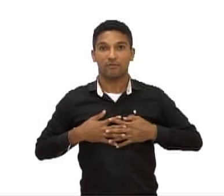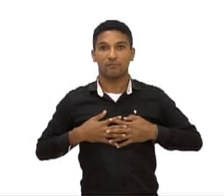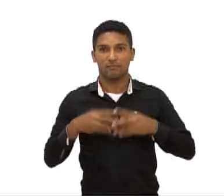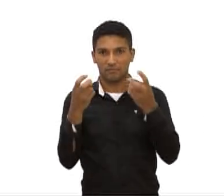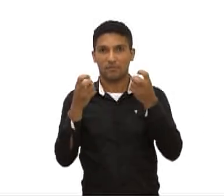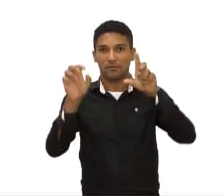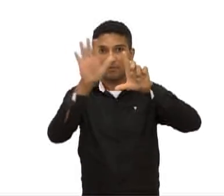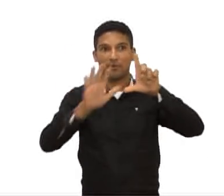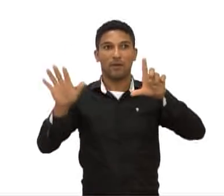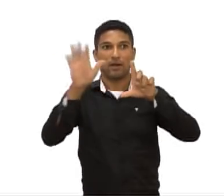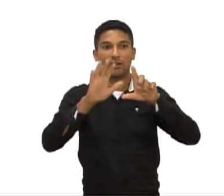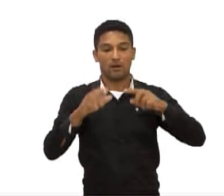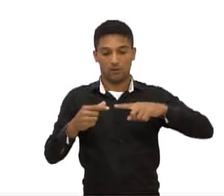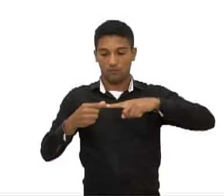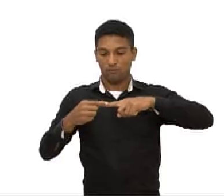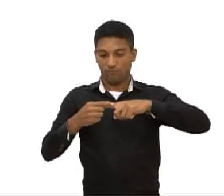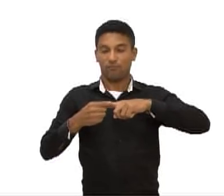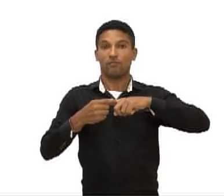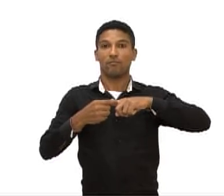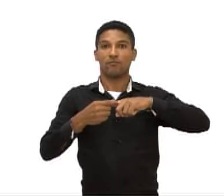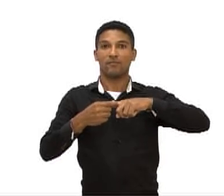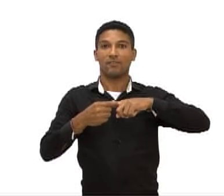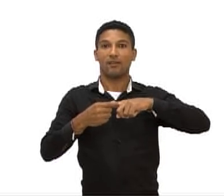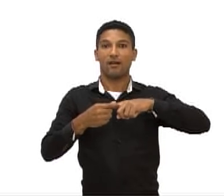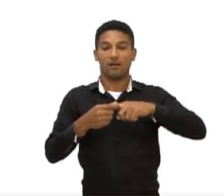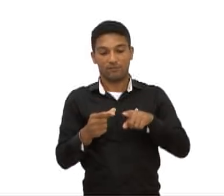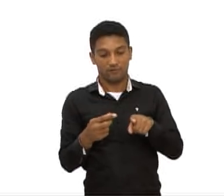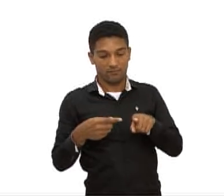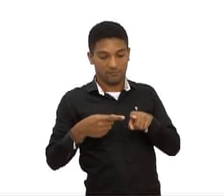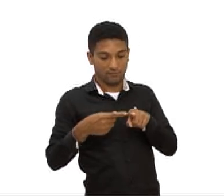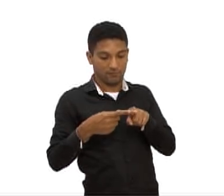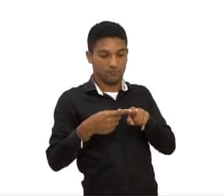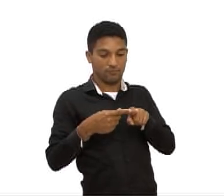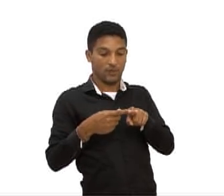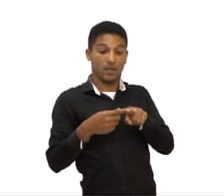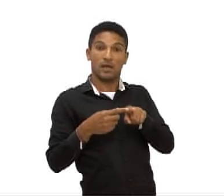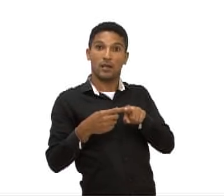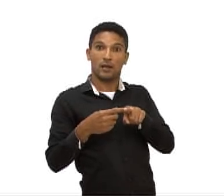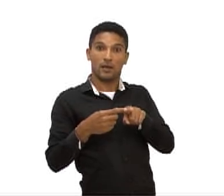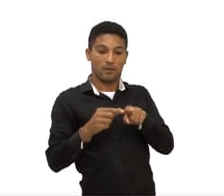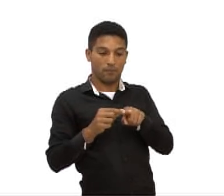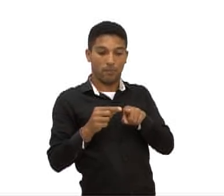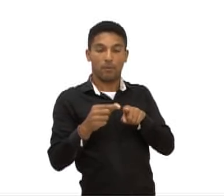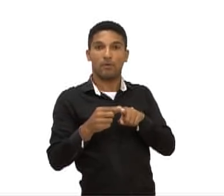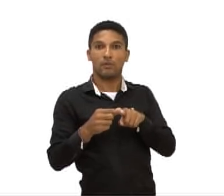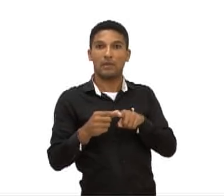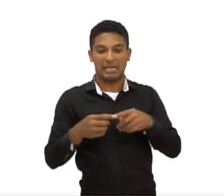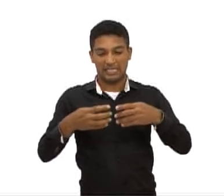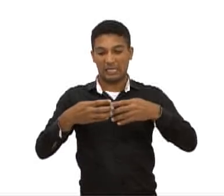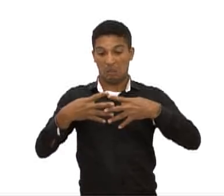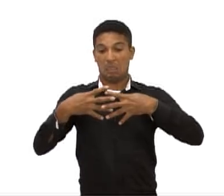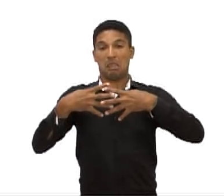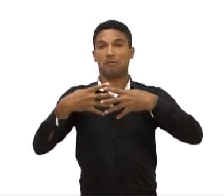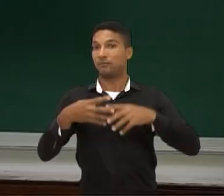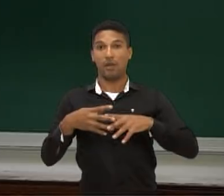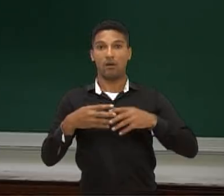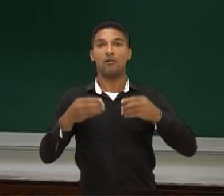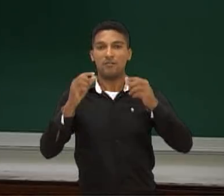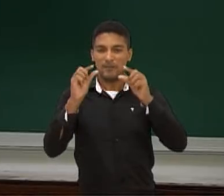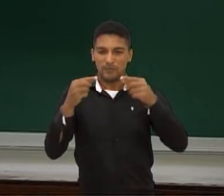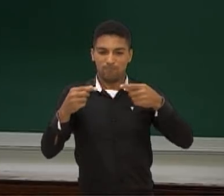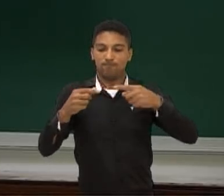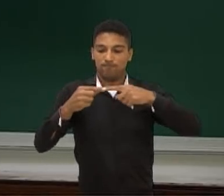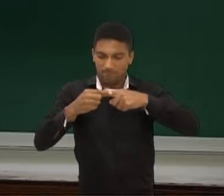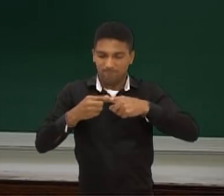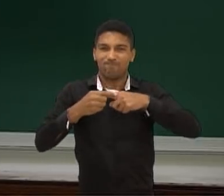bom? As quais são encaixadas, de modo que não haja espaço livre entre elas. Olha só, elas são sempre encaixadinhas, tá